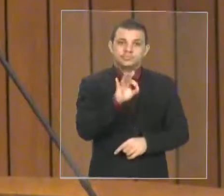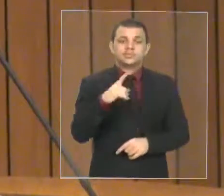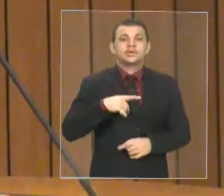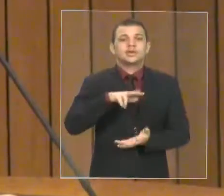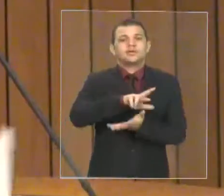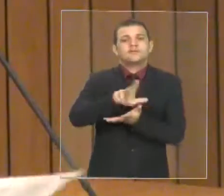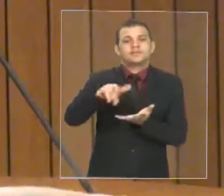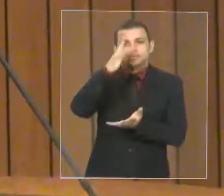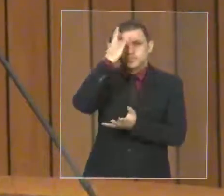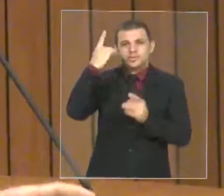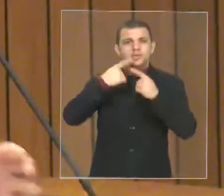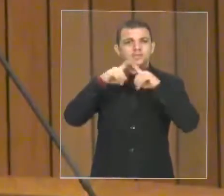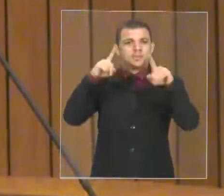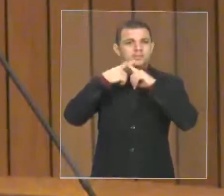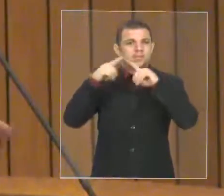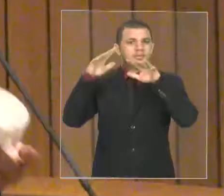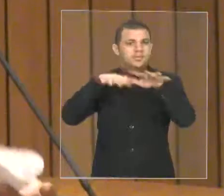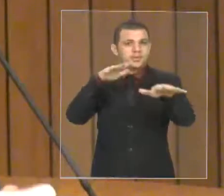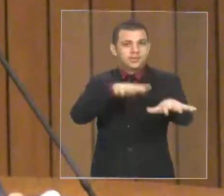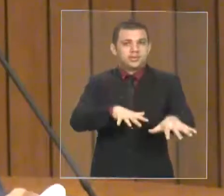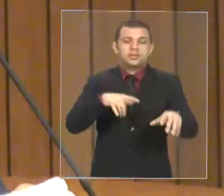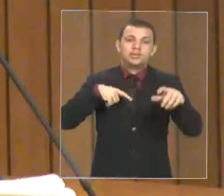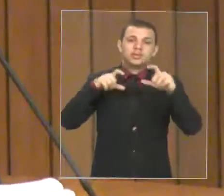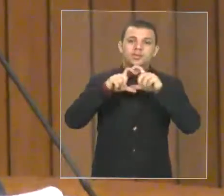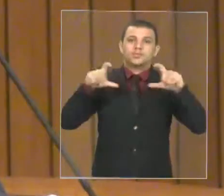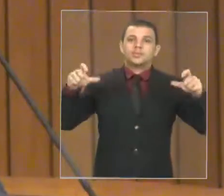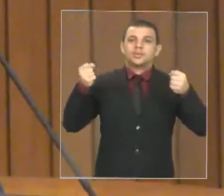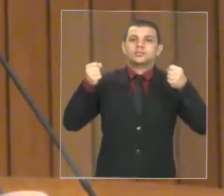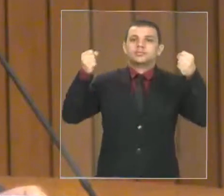o receberam com Fora Temer.